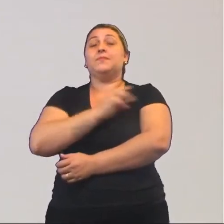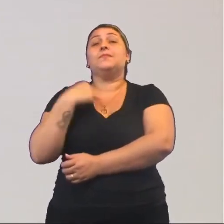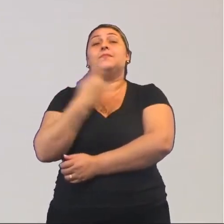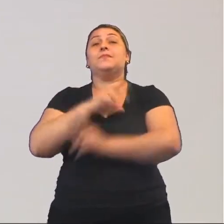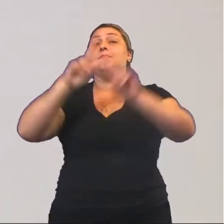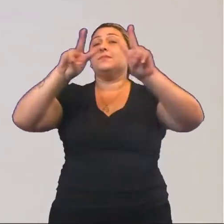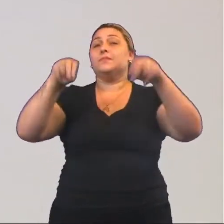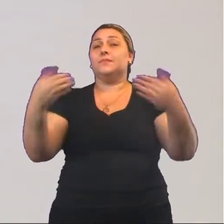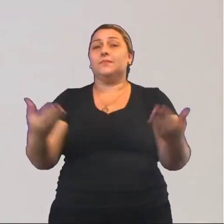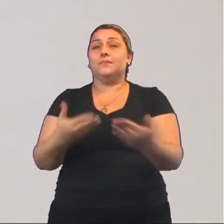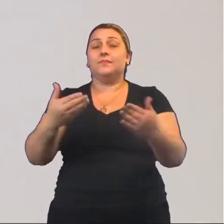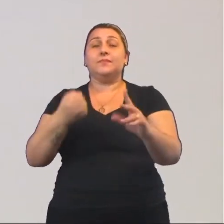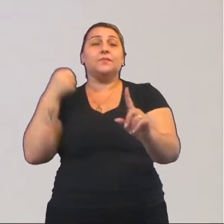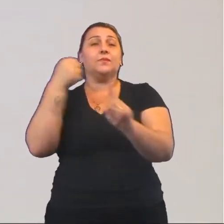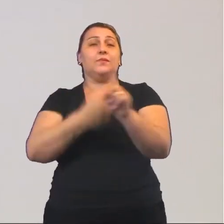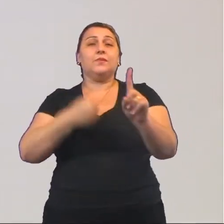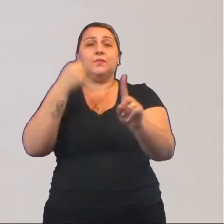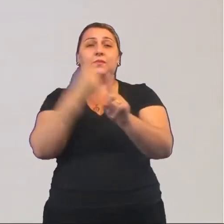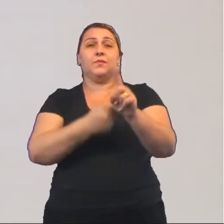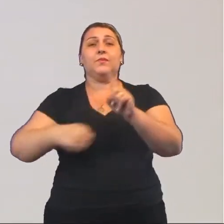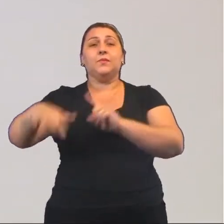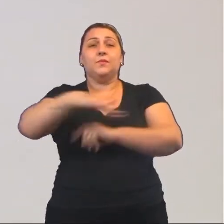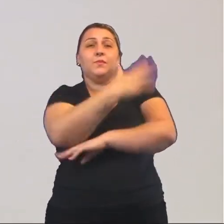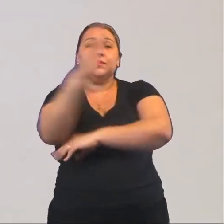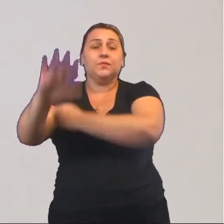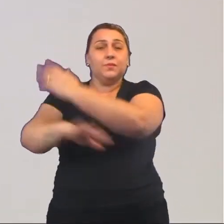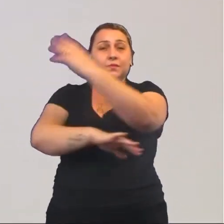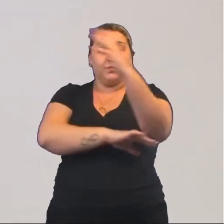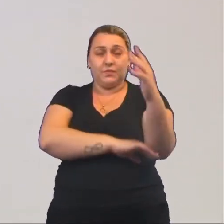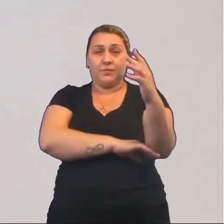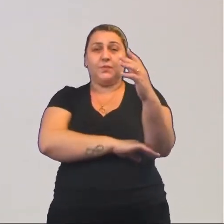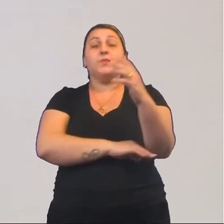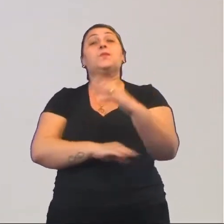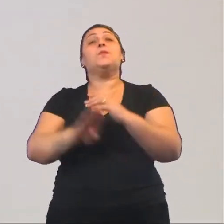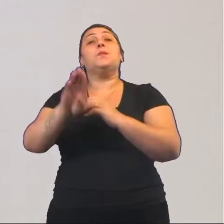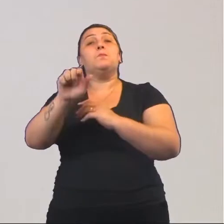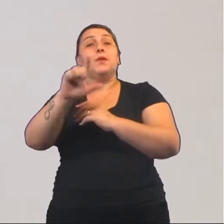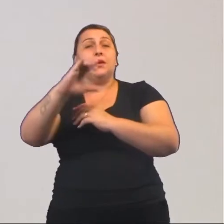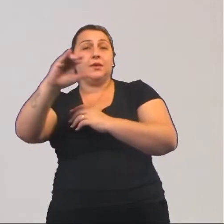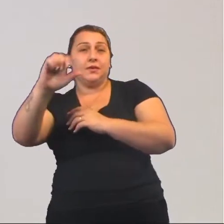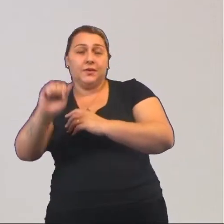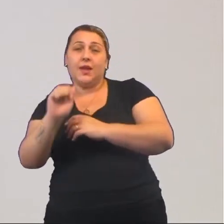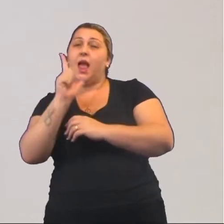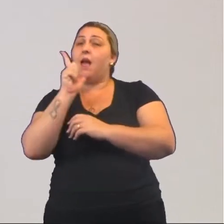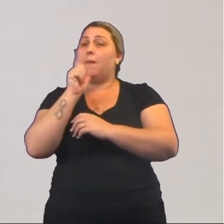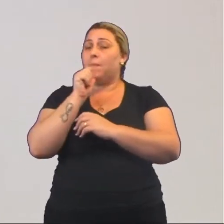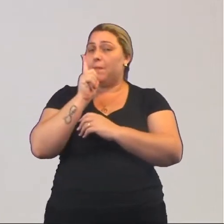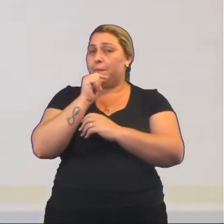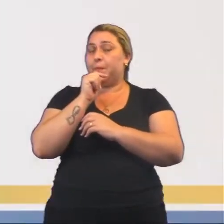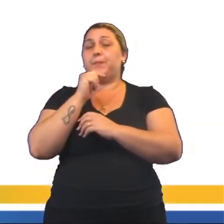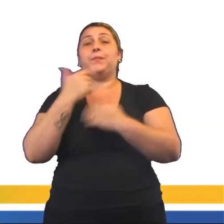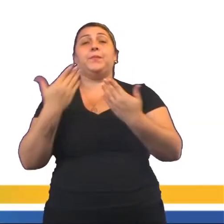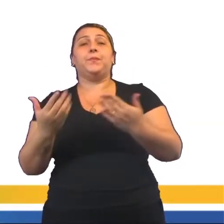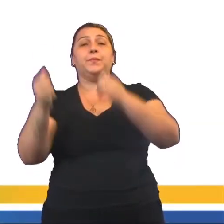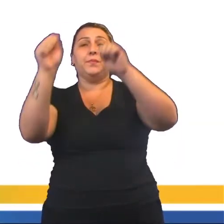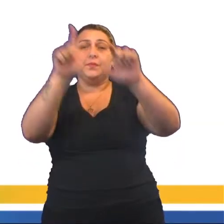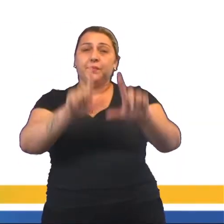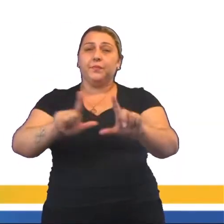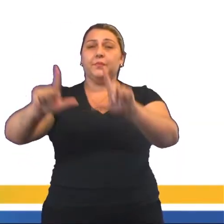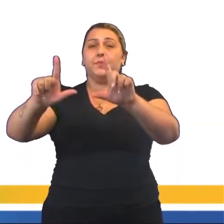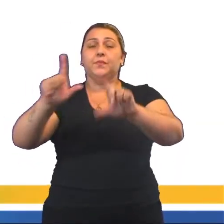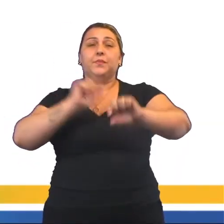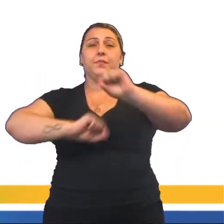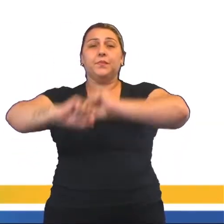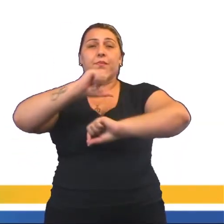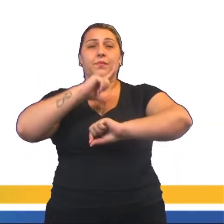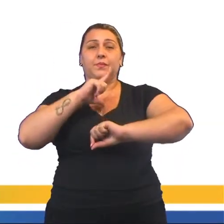nosso tema de hoje é os impactos socioambientais de uma bacia hidrográfica. Então acompanhe comigo o